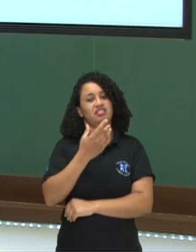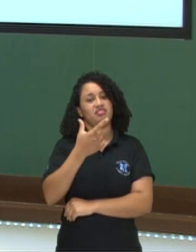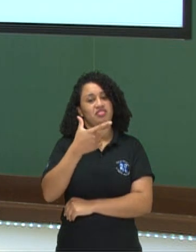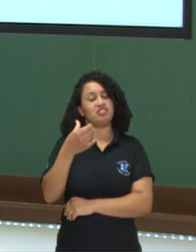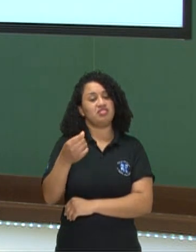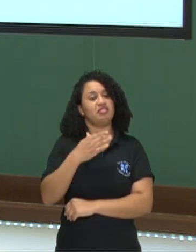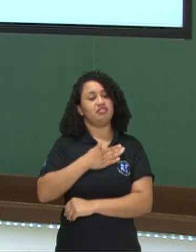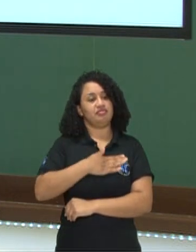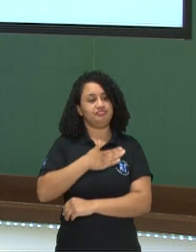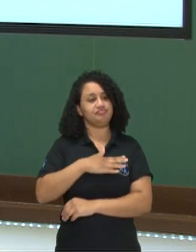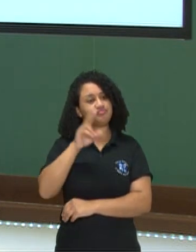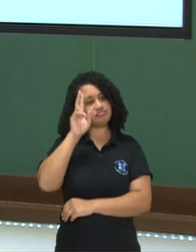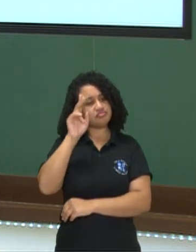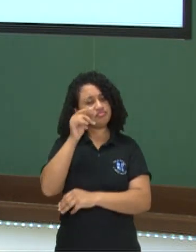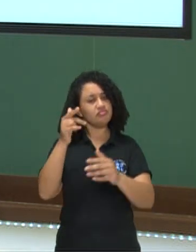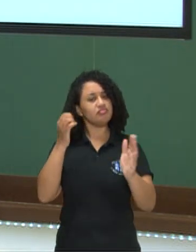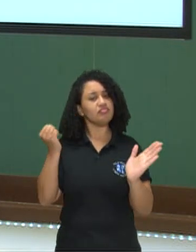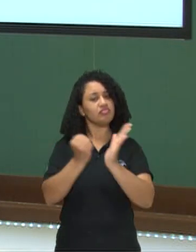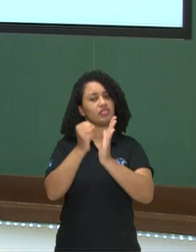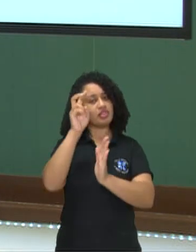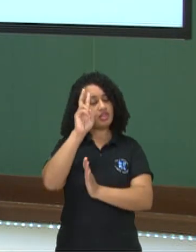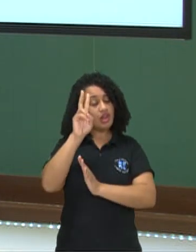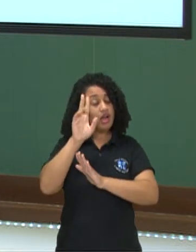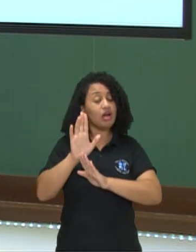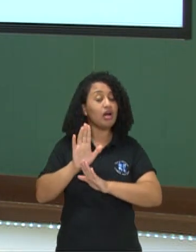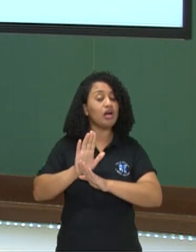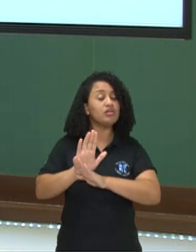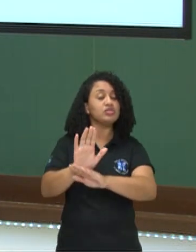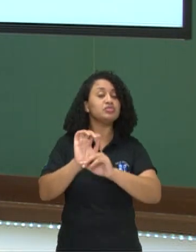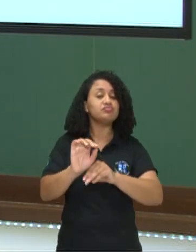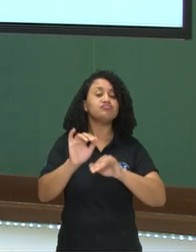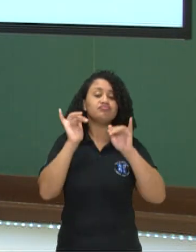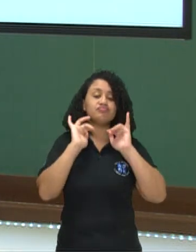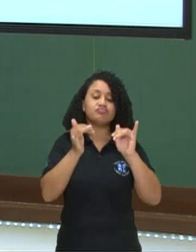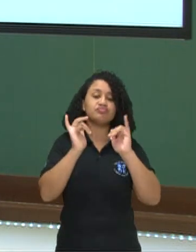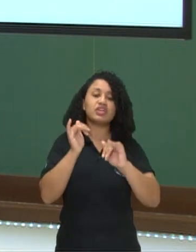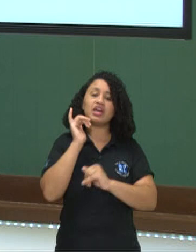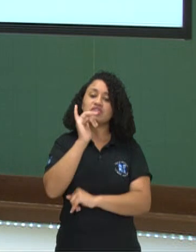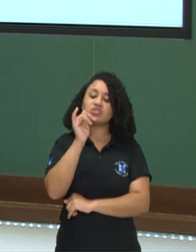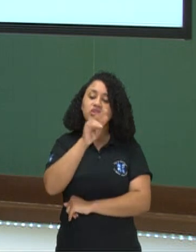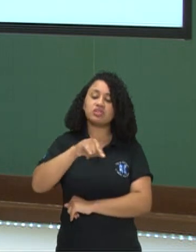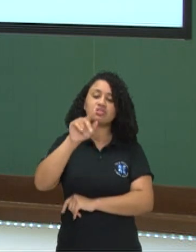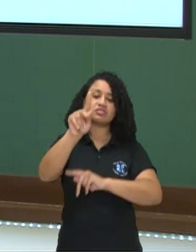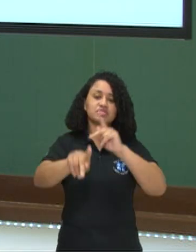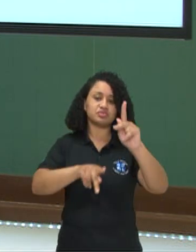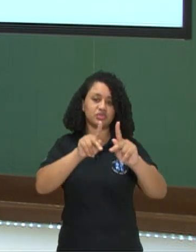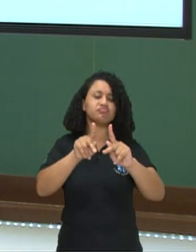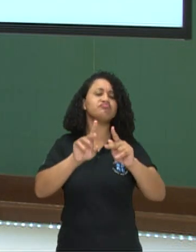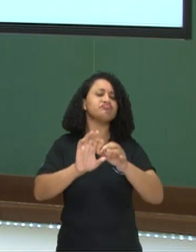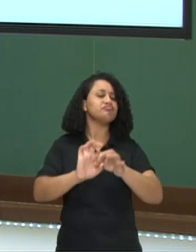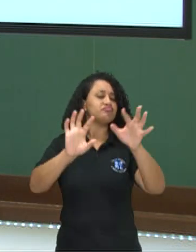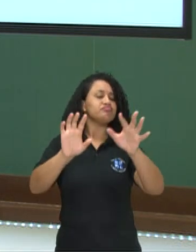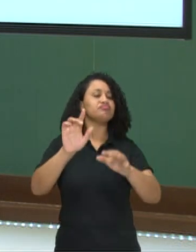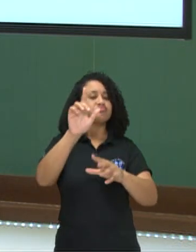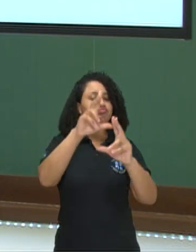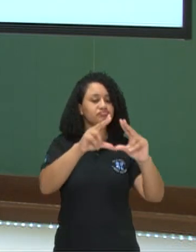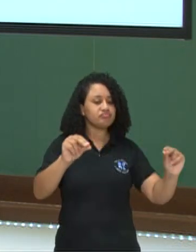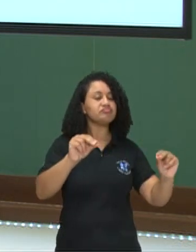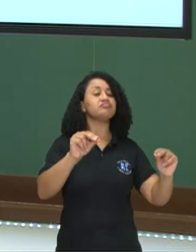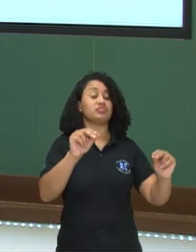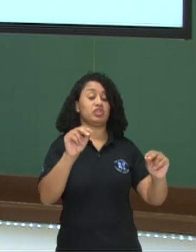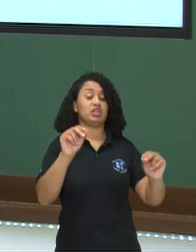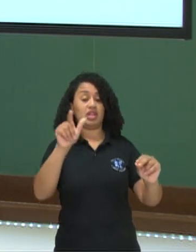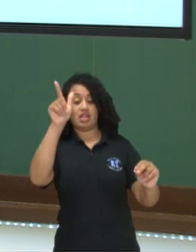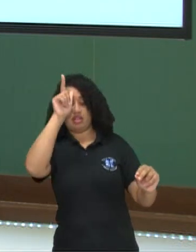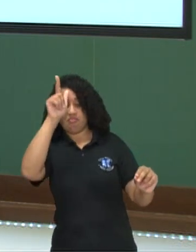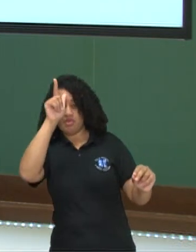importantes ajuda a contar a história de um povo. Essa data, a liberação de Paris do domínio alemão, isso depois de 4